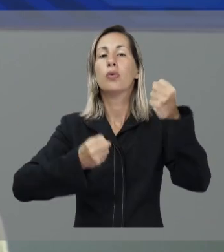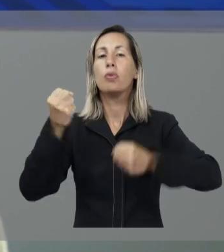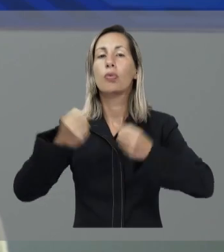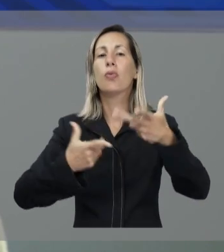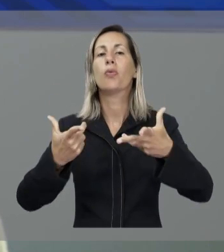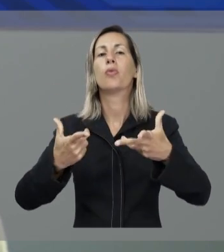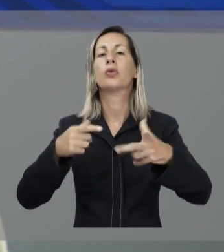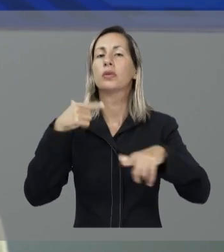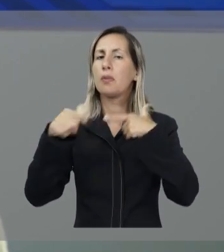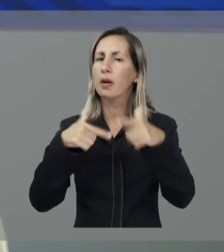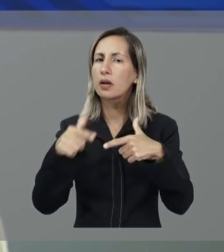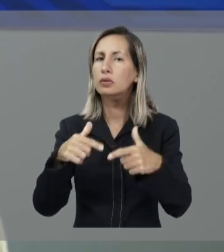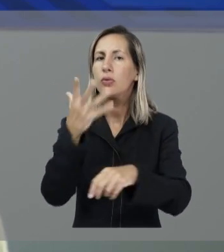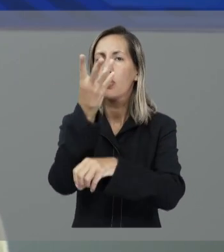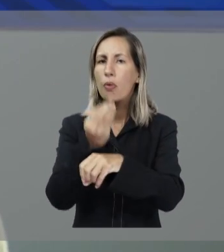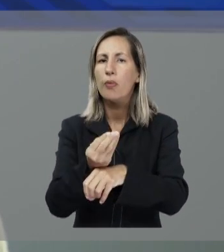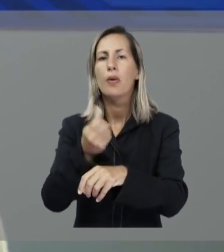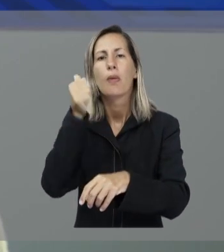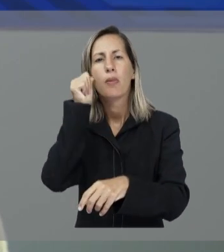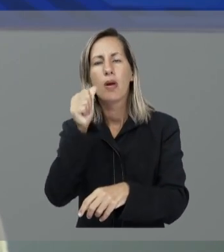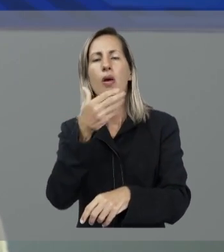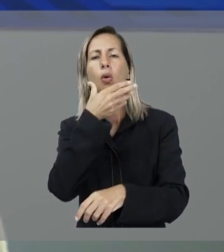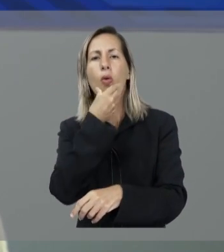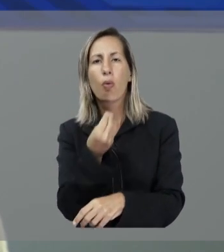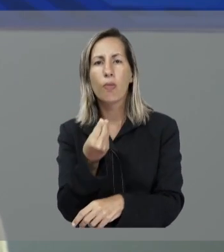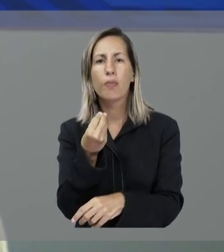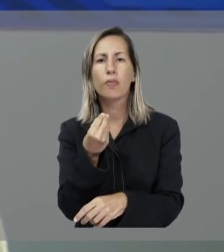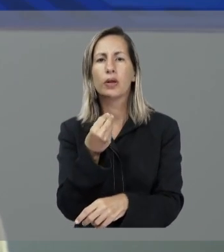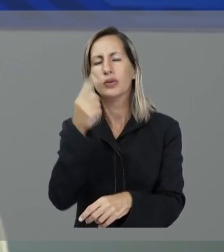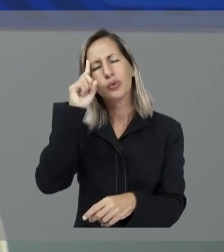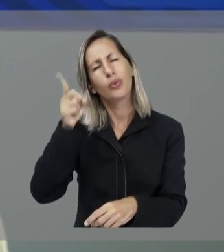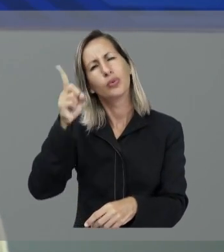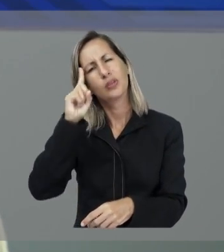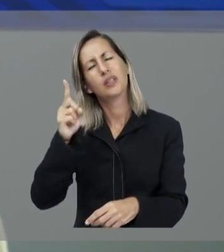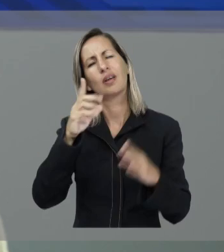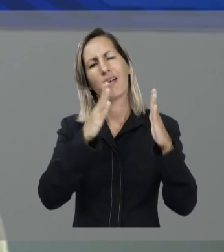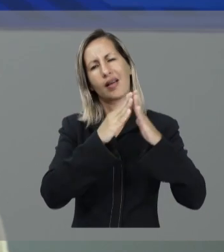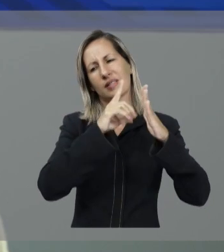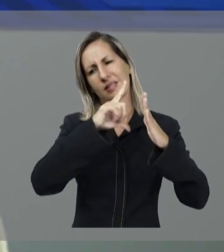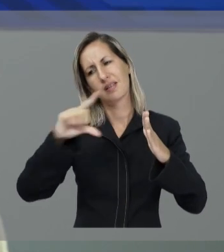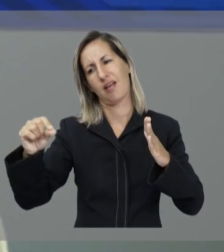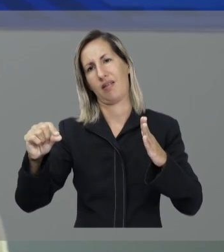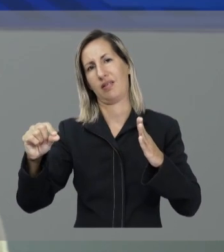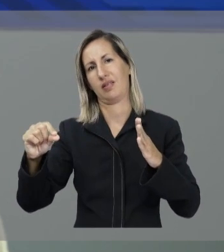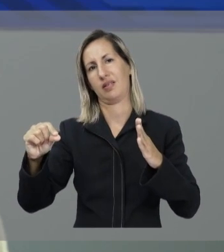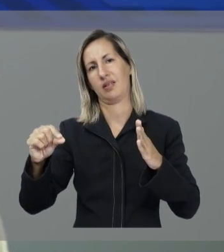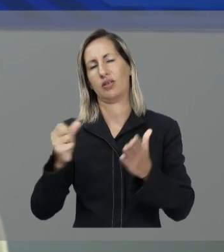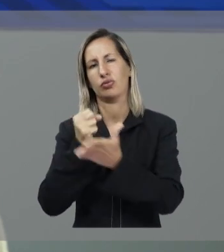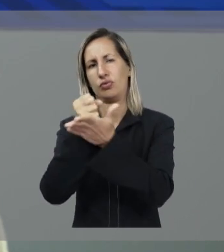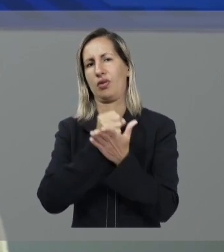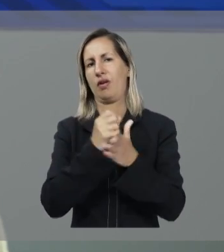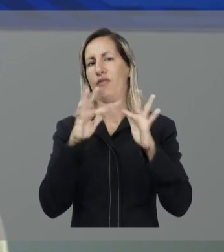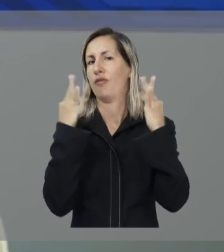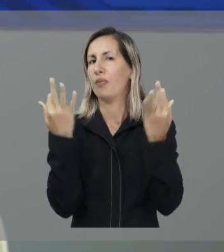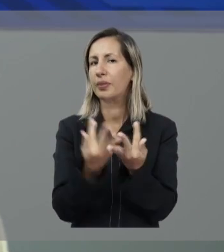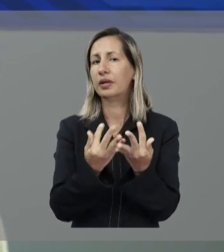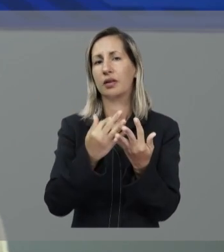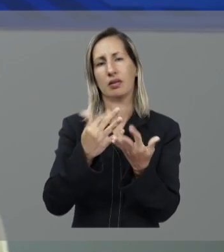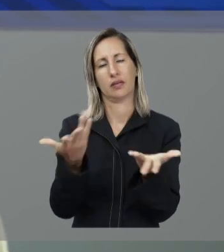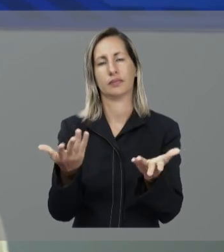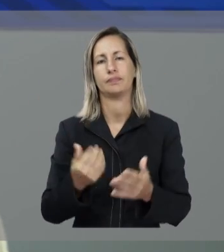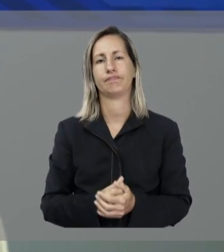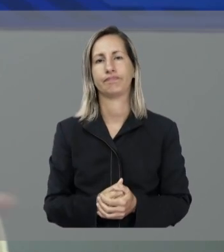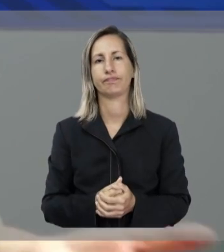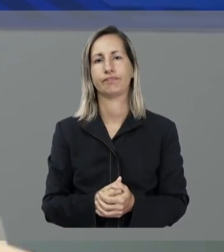são trabalhadores, né, mulheres e homens que saem todos os dias de casa para prover suas famílias, para botar o pão de cada dia nas